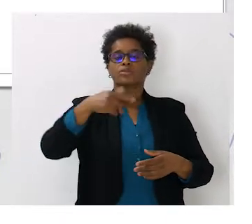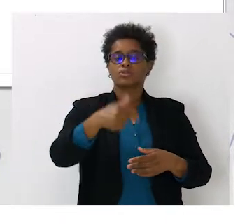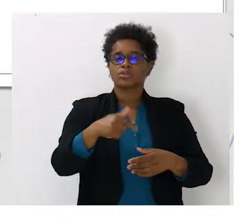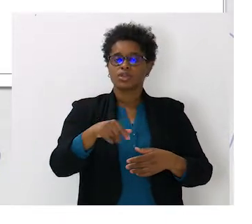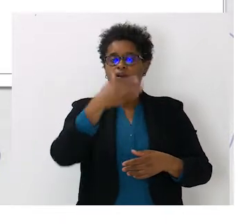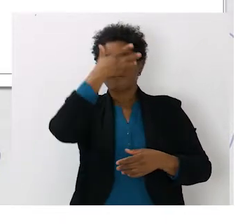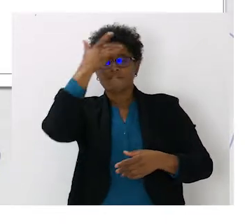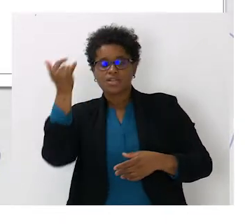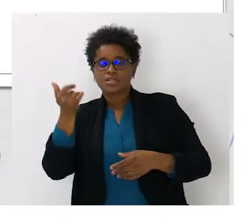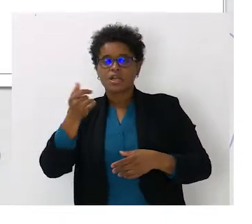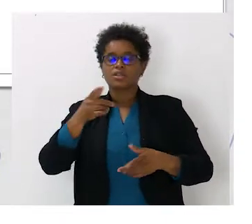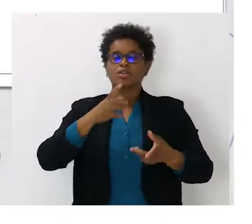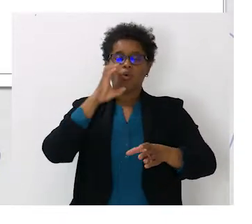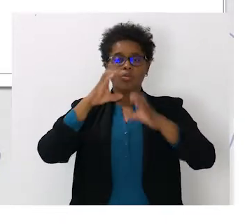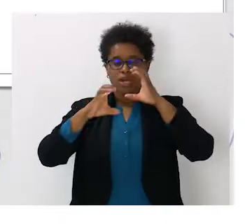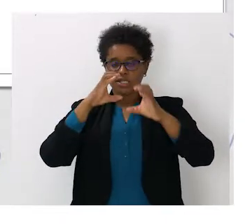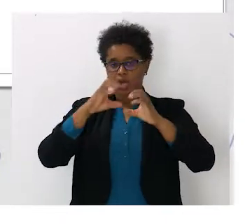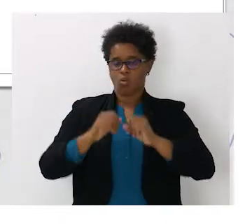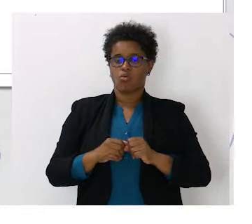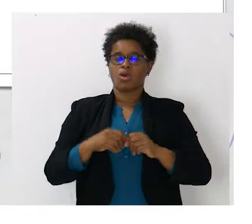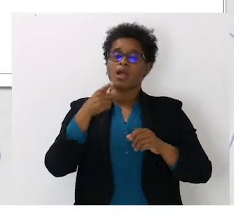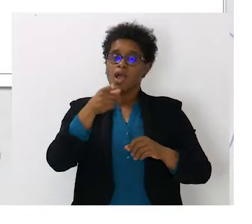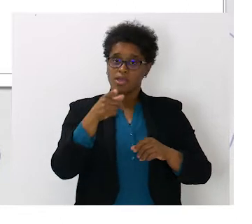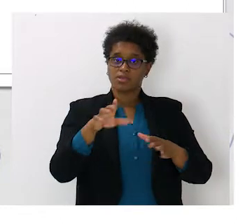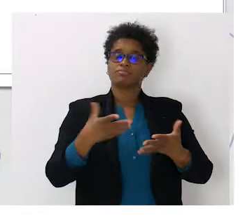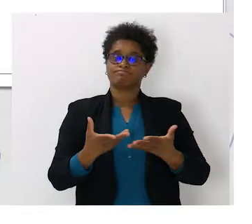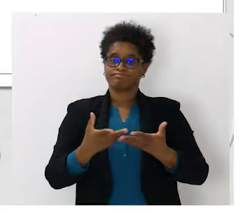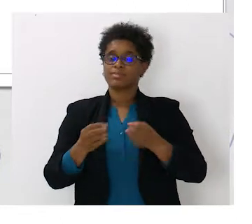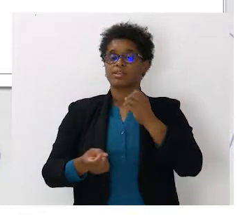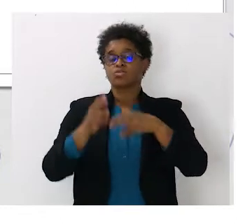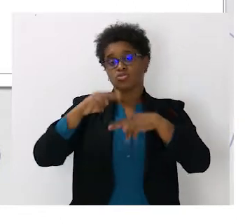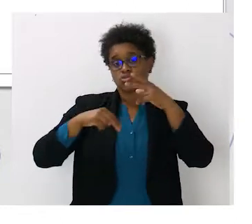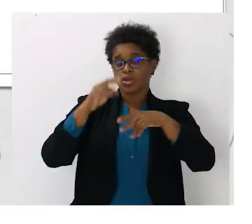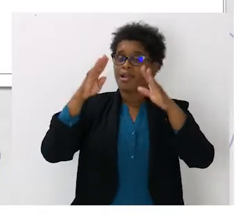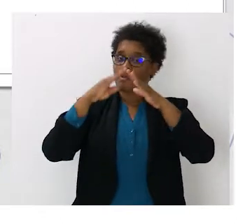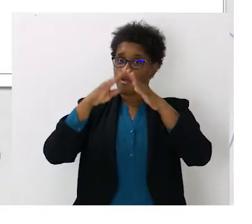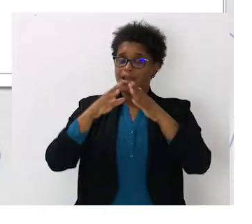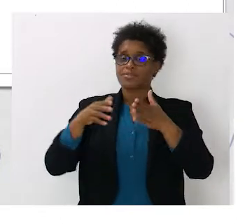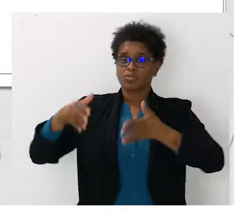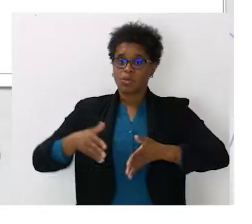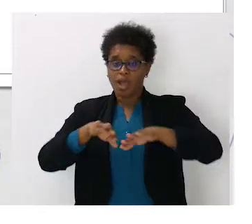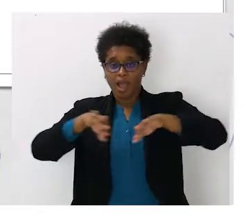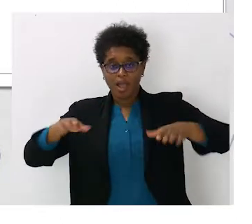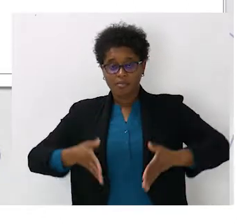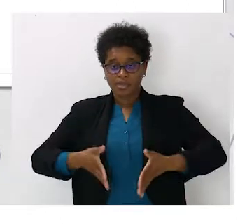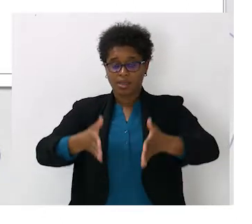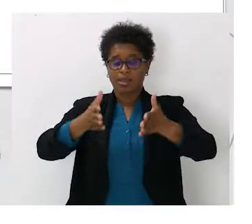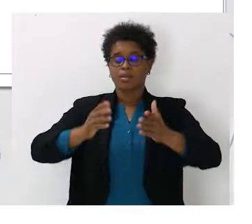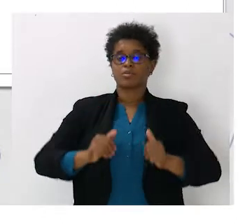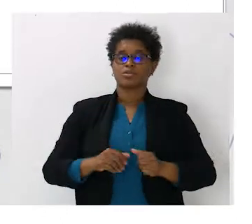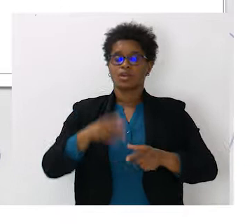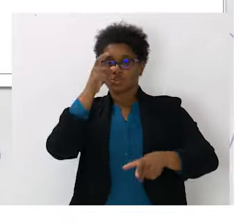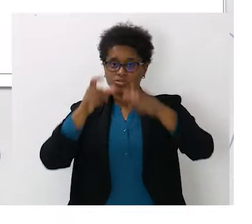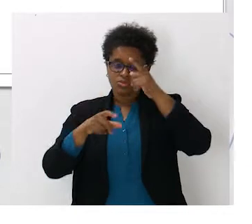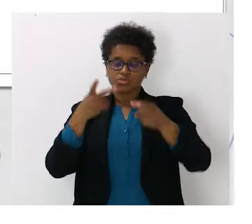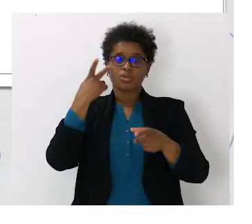havia facilidades de comunicação. Aí construíram casas, abriram caminhos, a